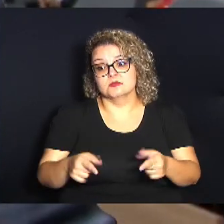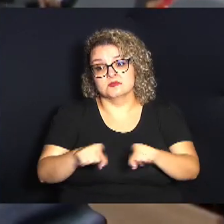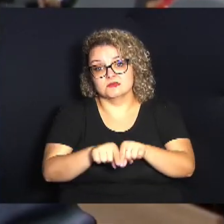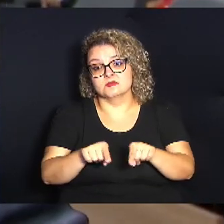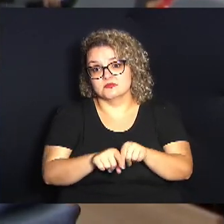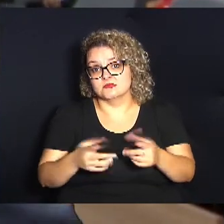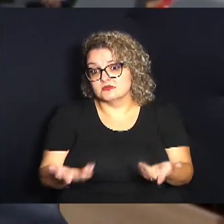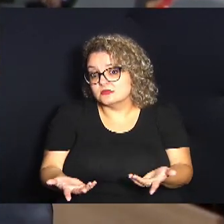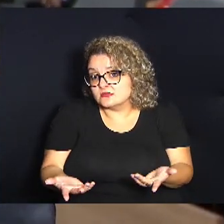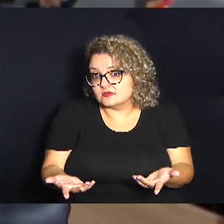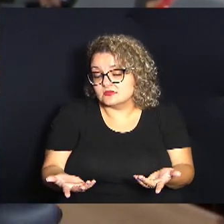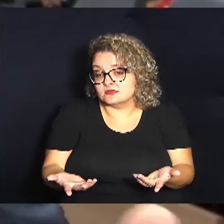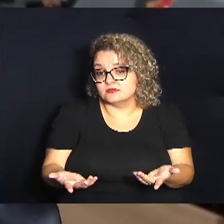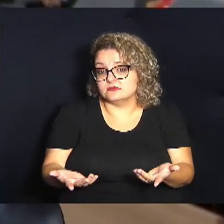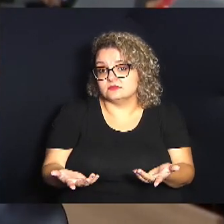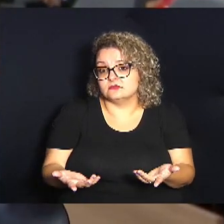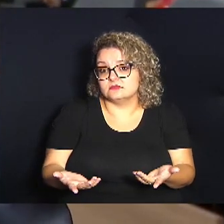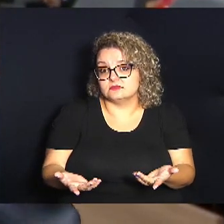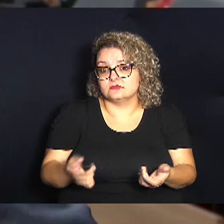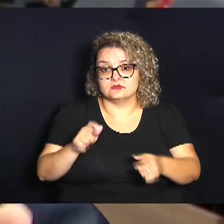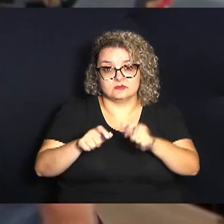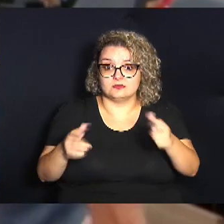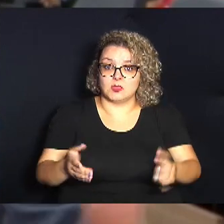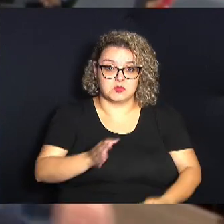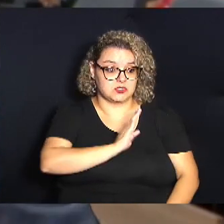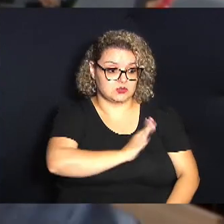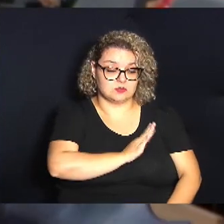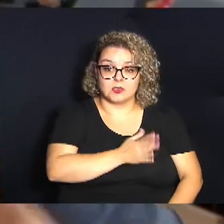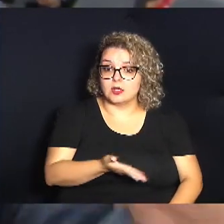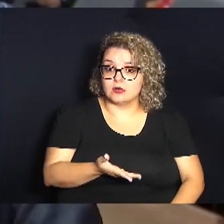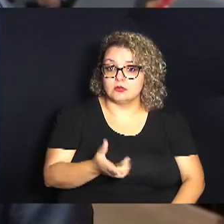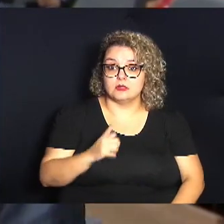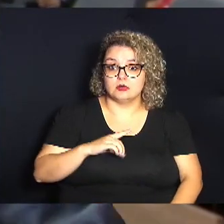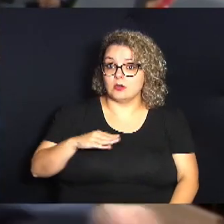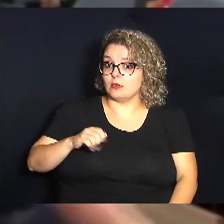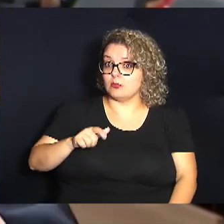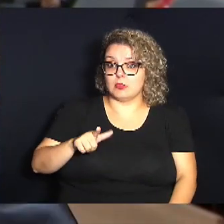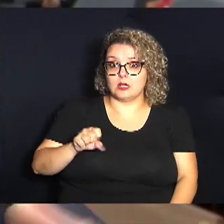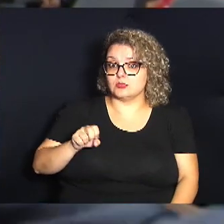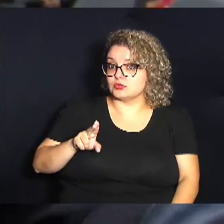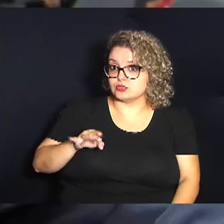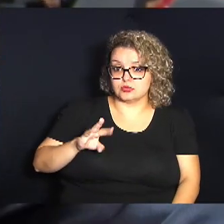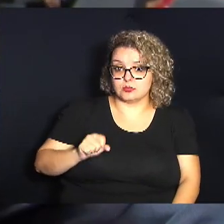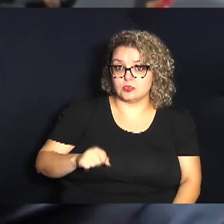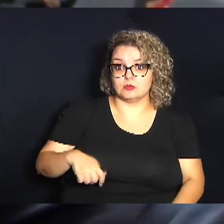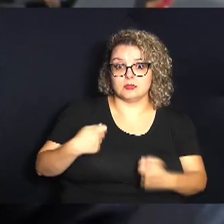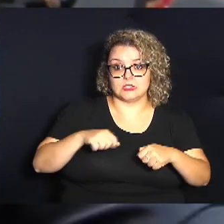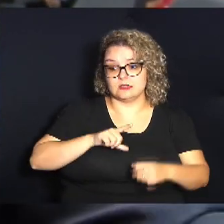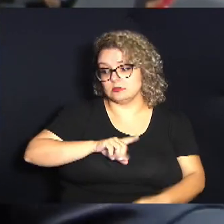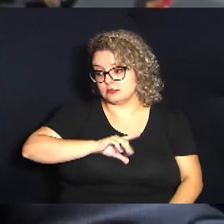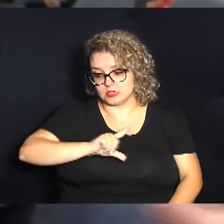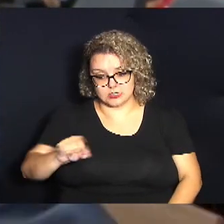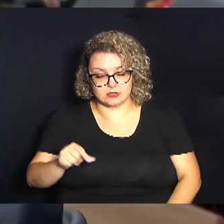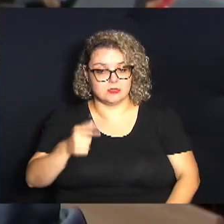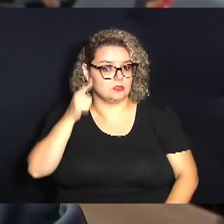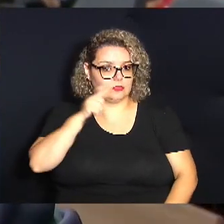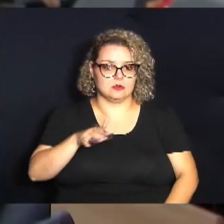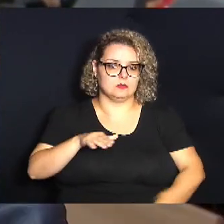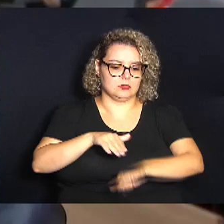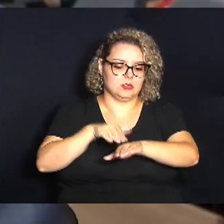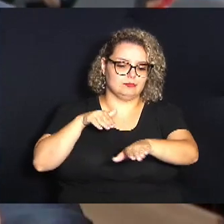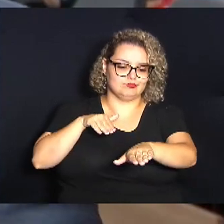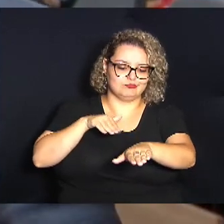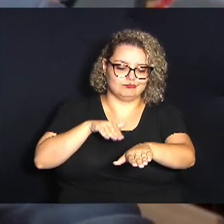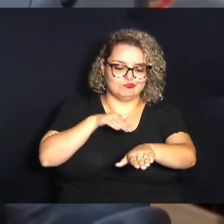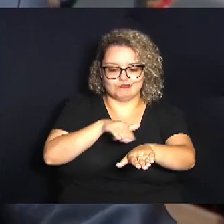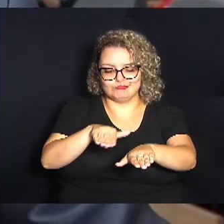tem mesmo uma pessoa cardíaca. Pode ter um mal súbito, precisa sair e não consegue sair, porque está impedido na frente e atrás.